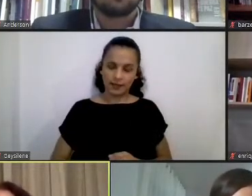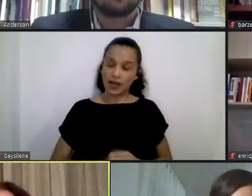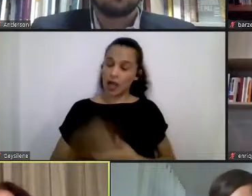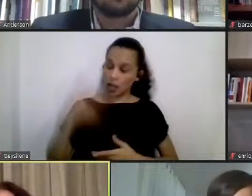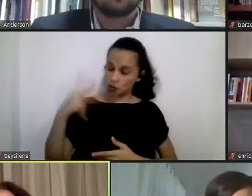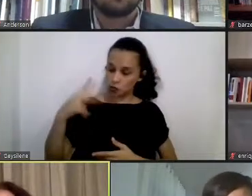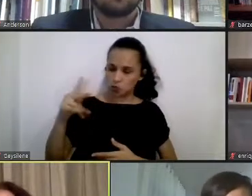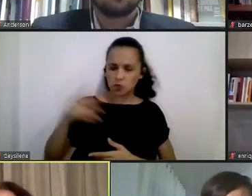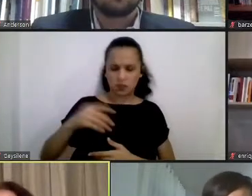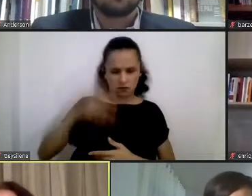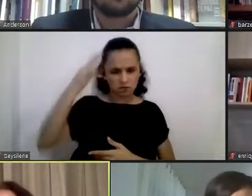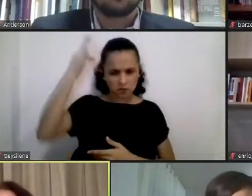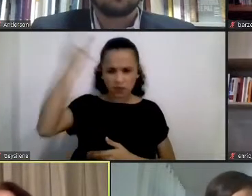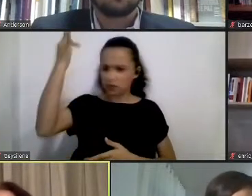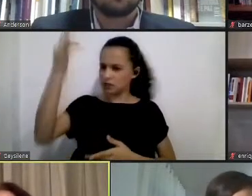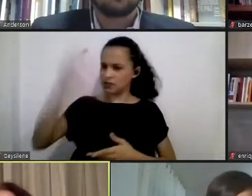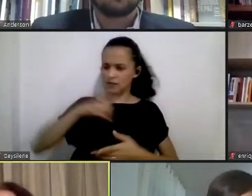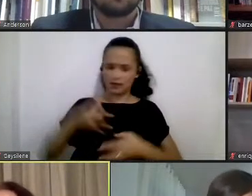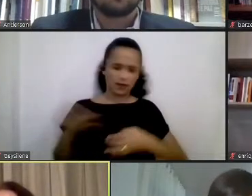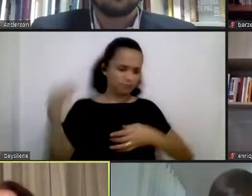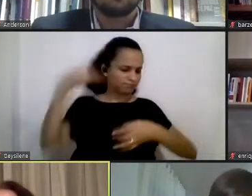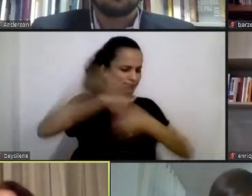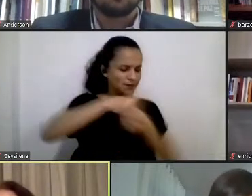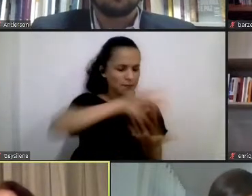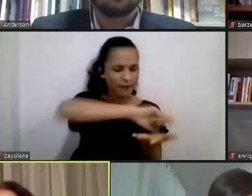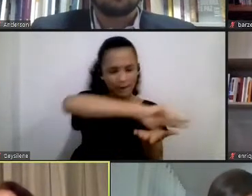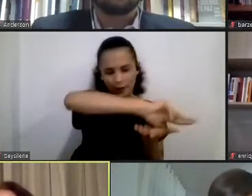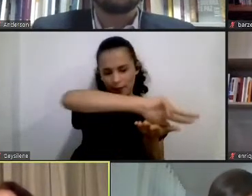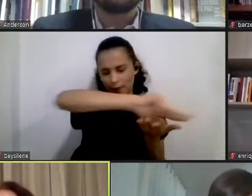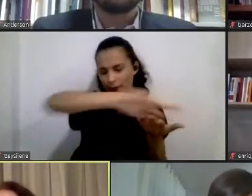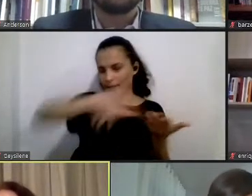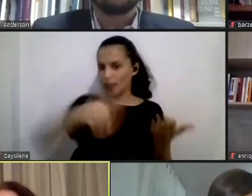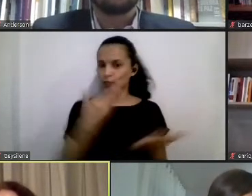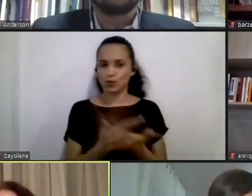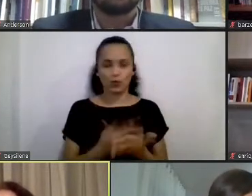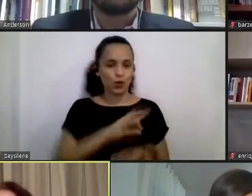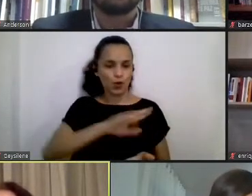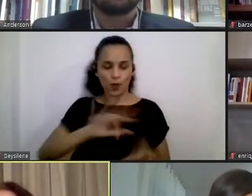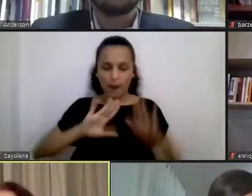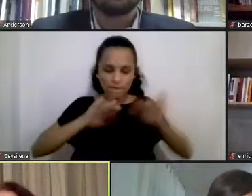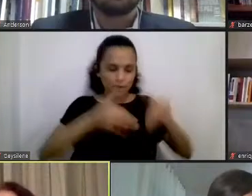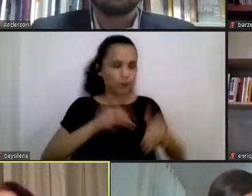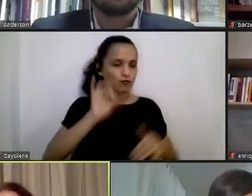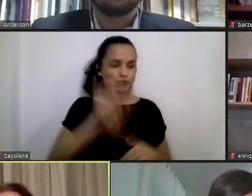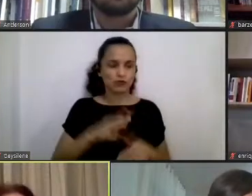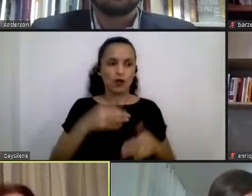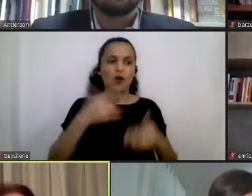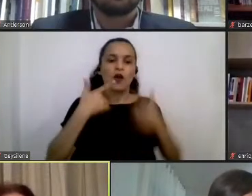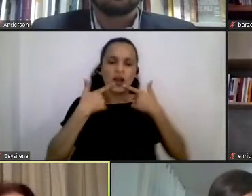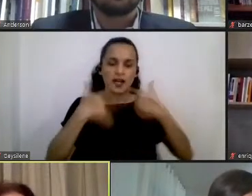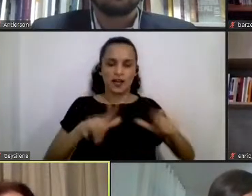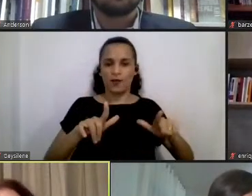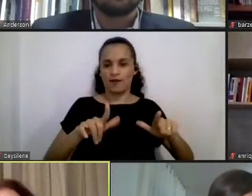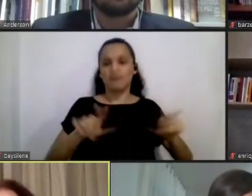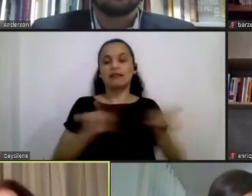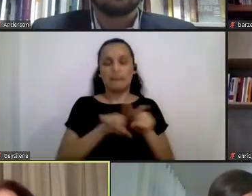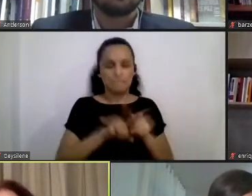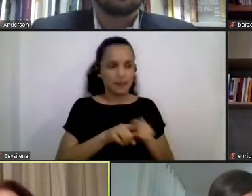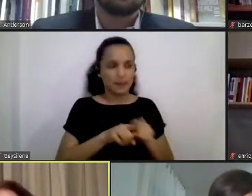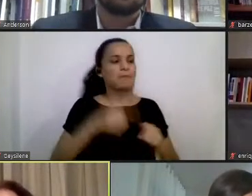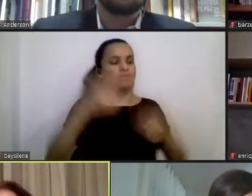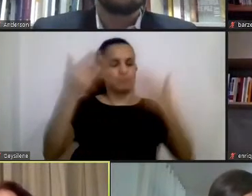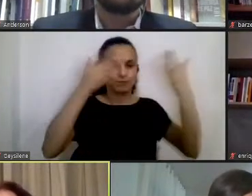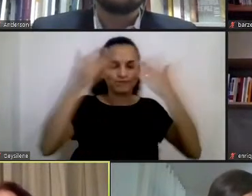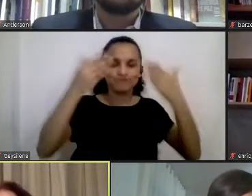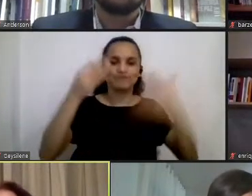estão presentes em estudos que vão além da língua, também na psicologia, na biologia, na